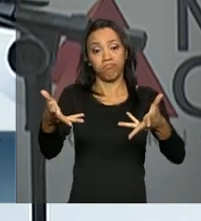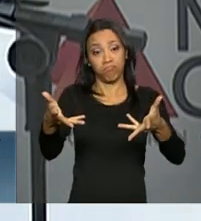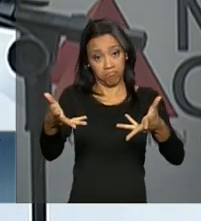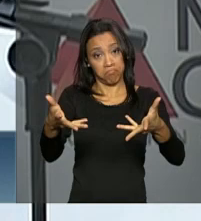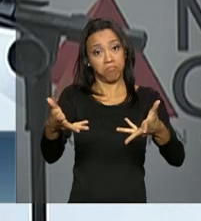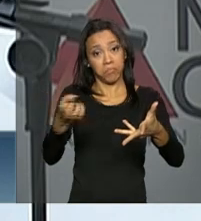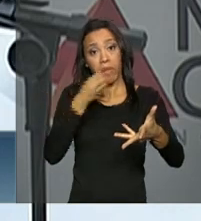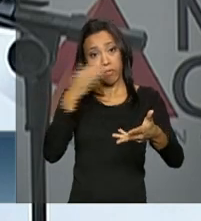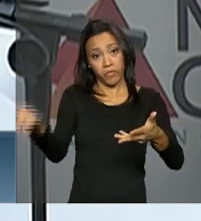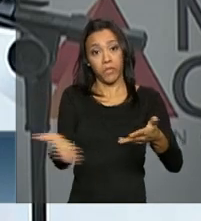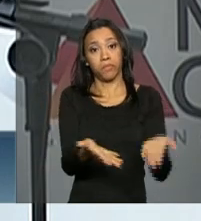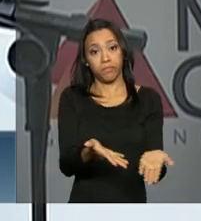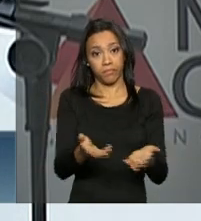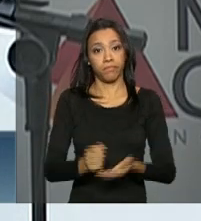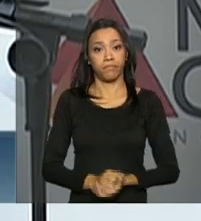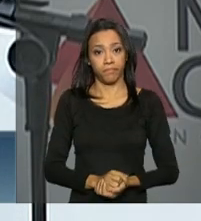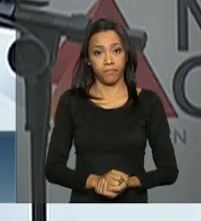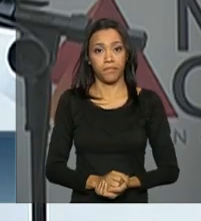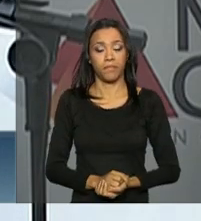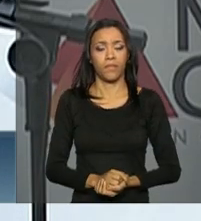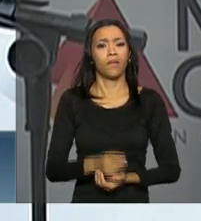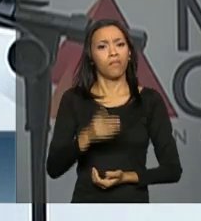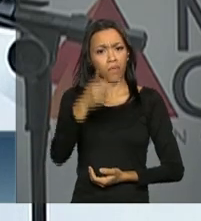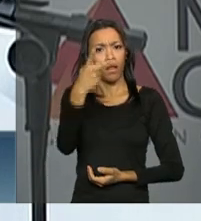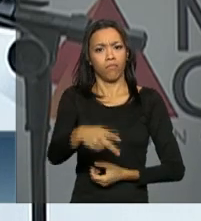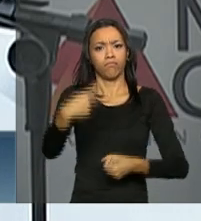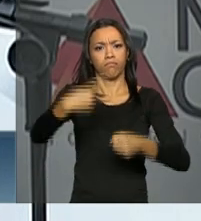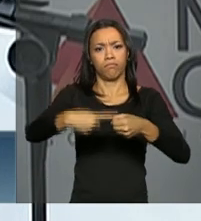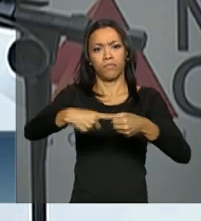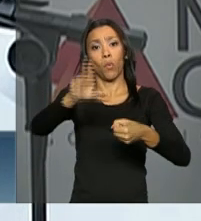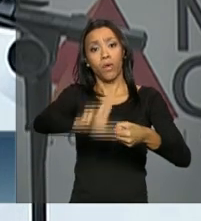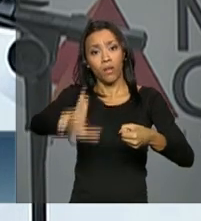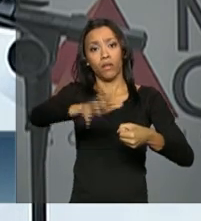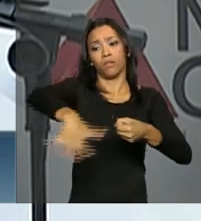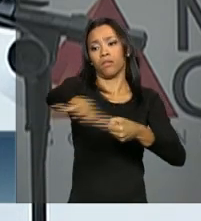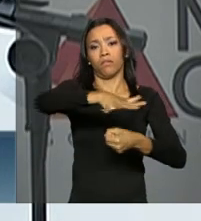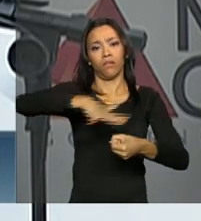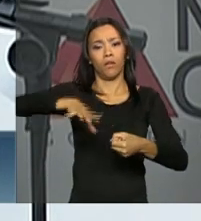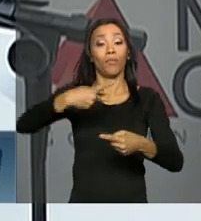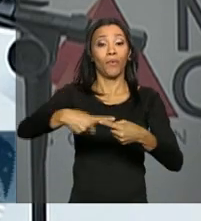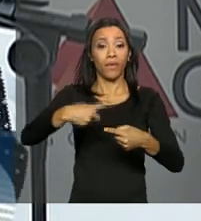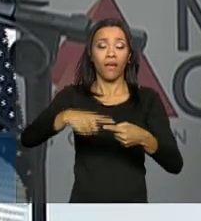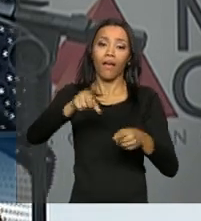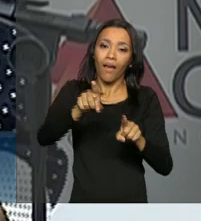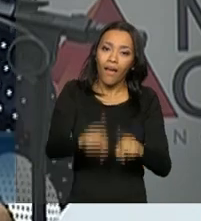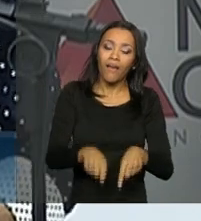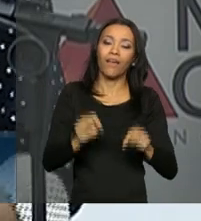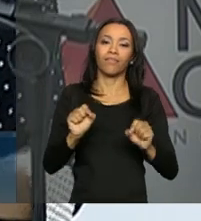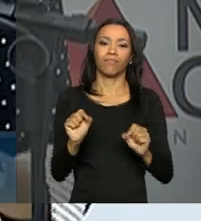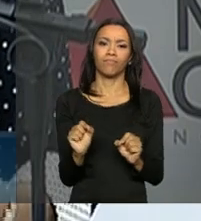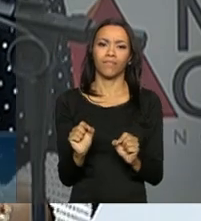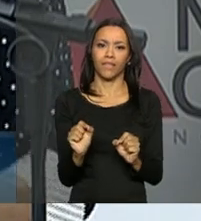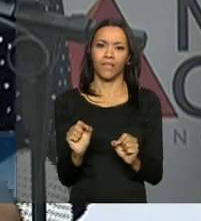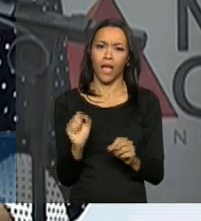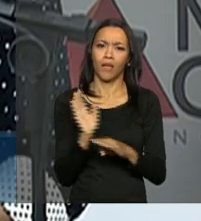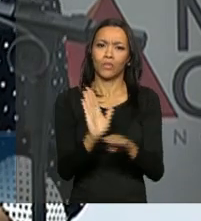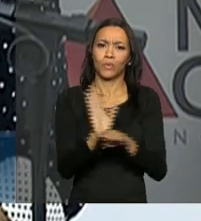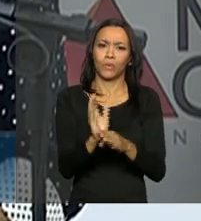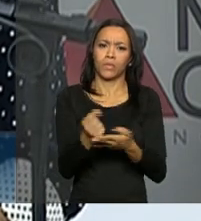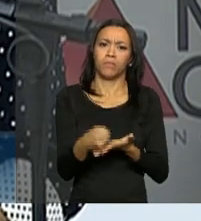algo muito bem-vindo. É muito bem-vindo para Uberlândia, porque reafirma e consolida o papel